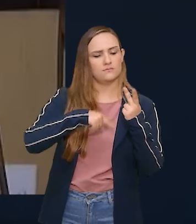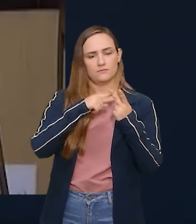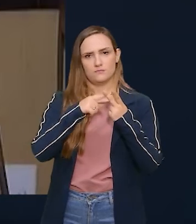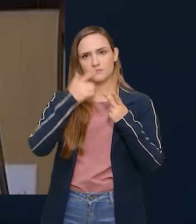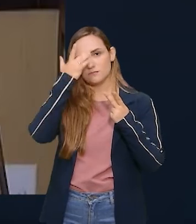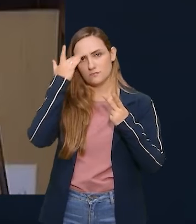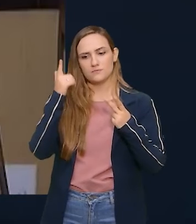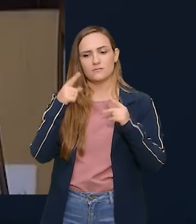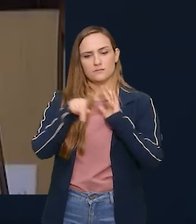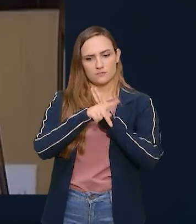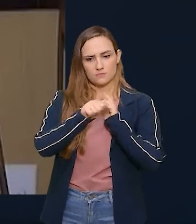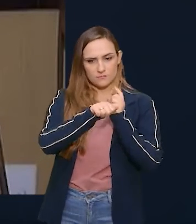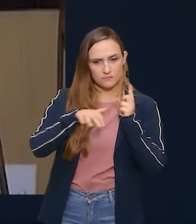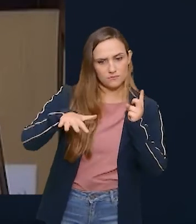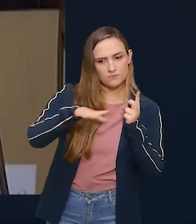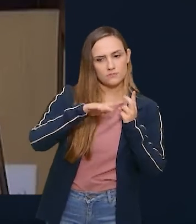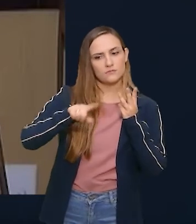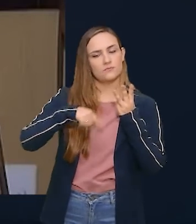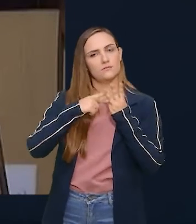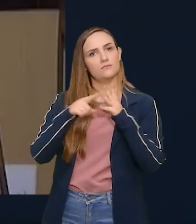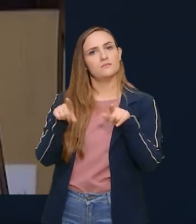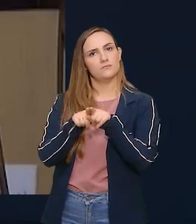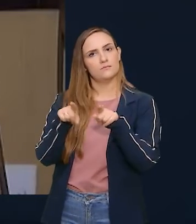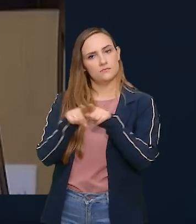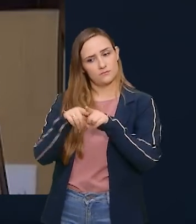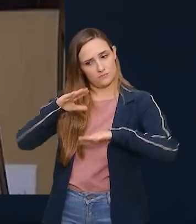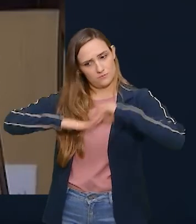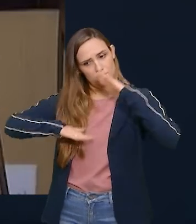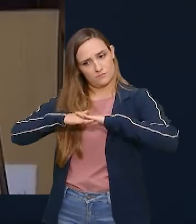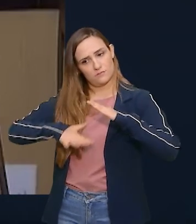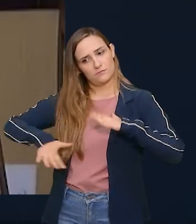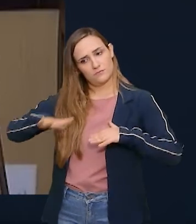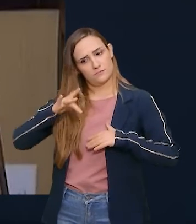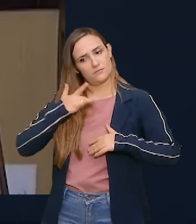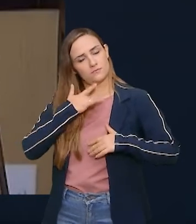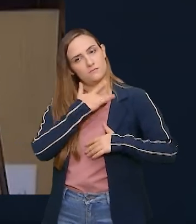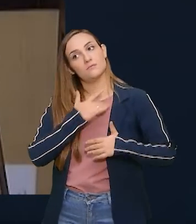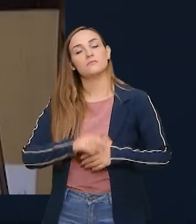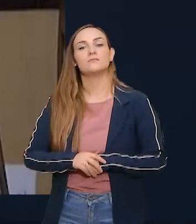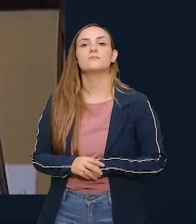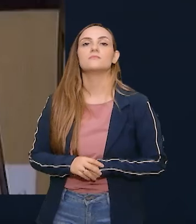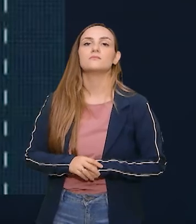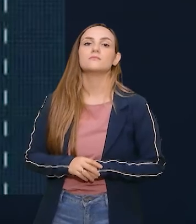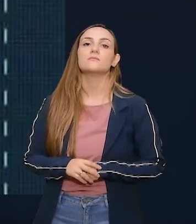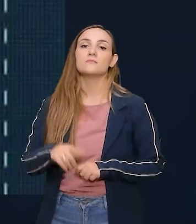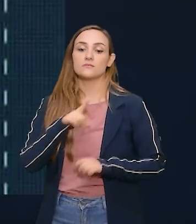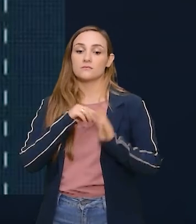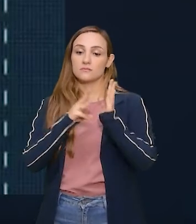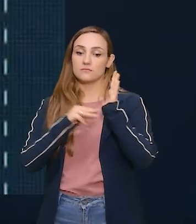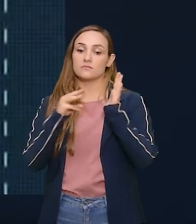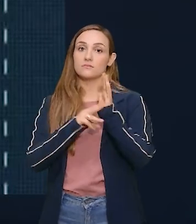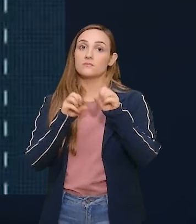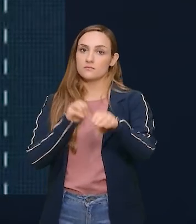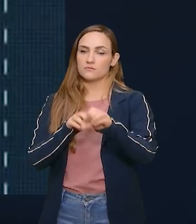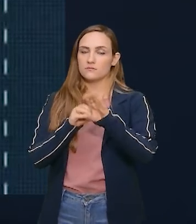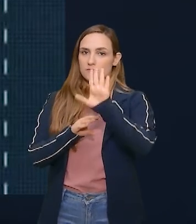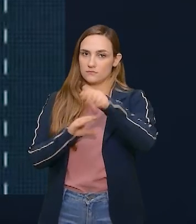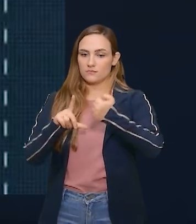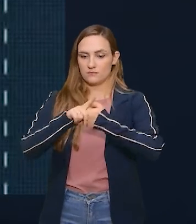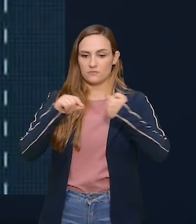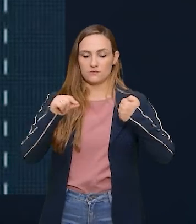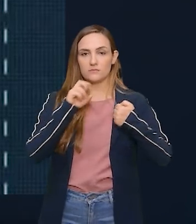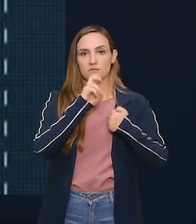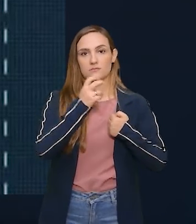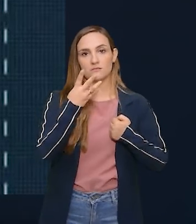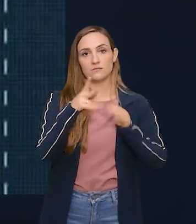tanto um psicólogo, quanto uma pessoa da área do serviço social, quanto até mesmo profissionais da área da saúde. Uma metodologia de ensino